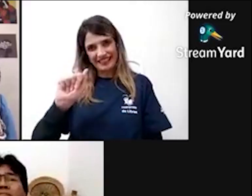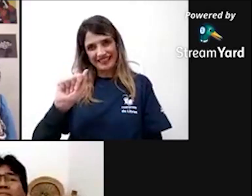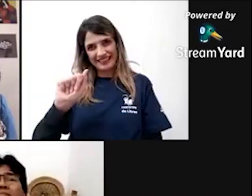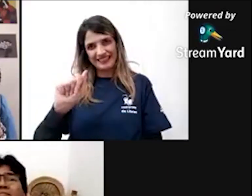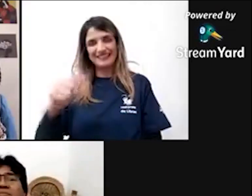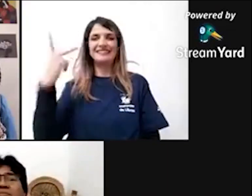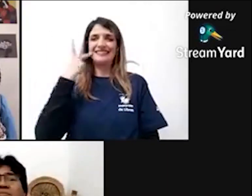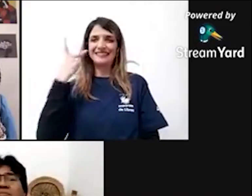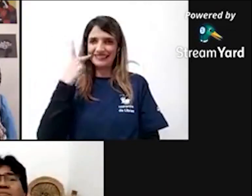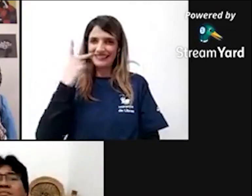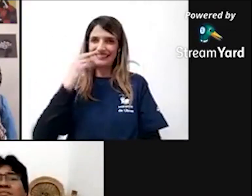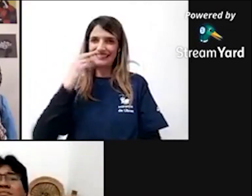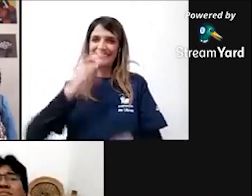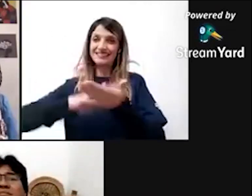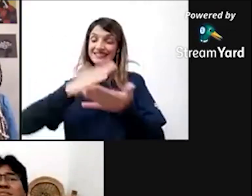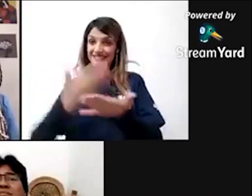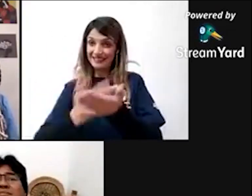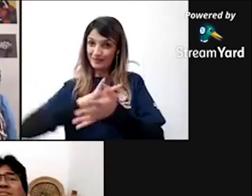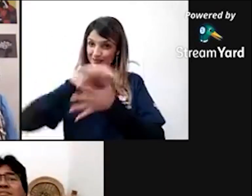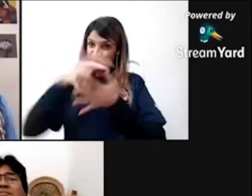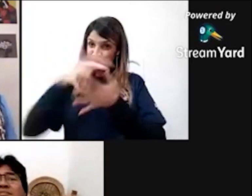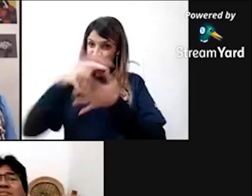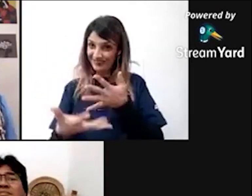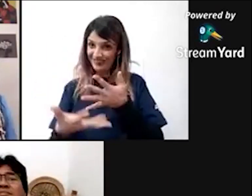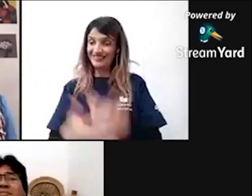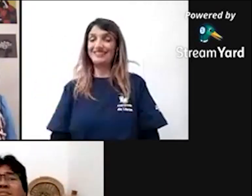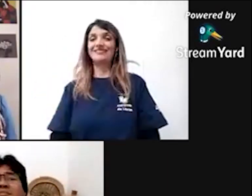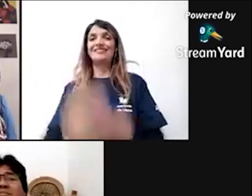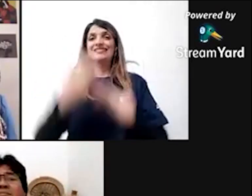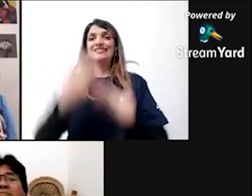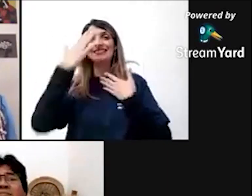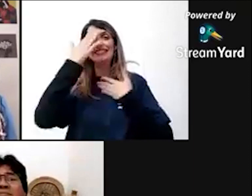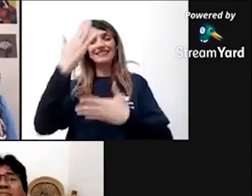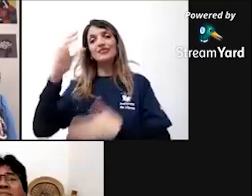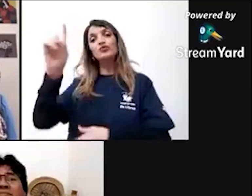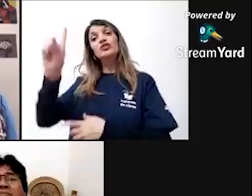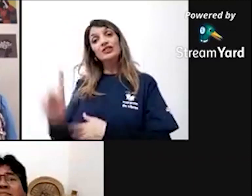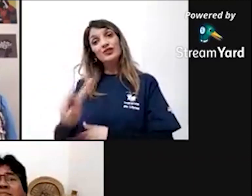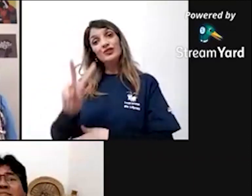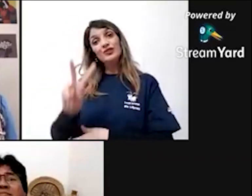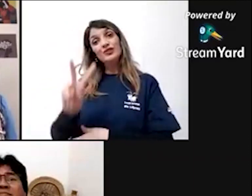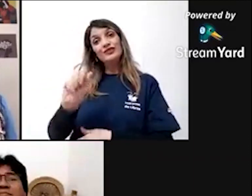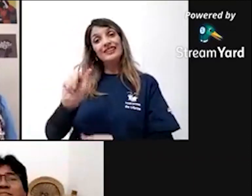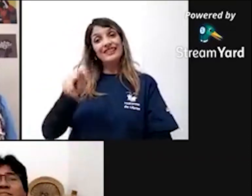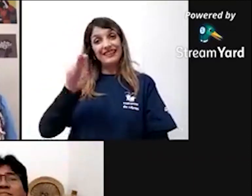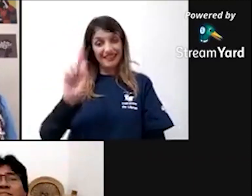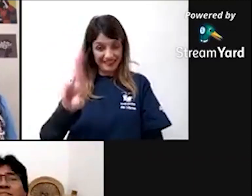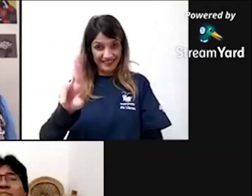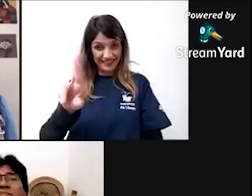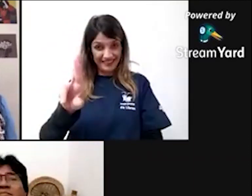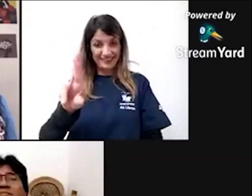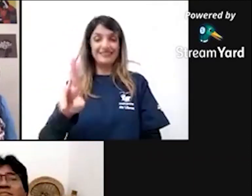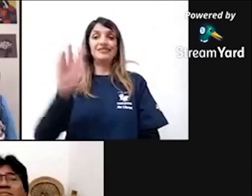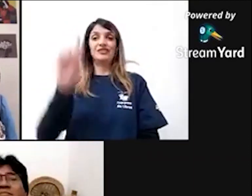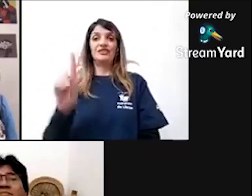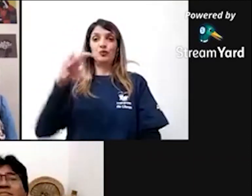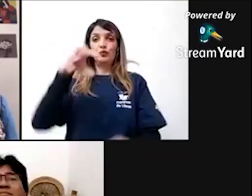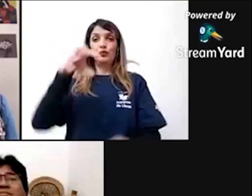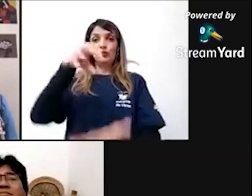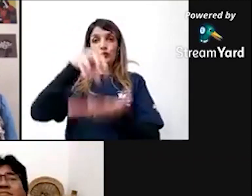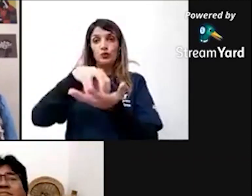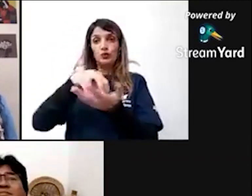Zinek, intérprete de Libras. Agradeço ao meu diretor, Wagner Palanque, que é o diretor do Núcleo Técnico de